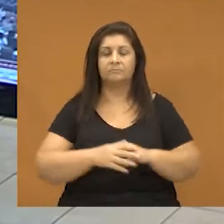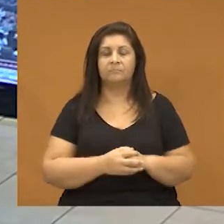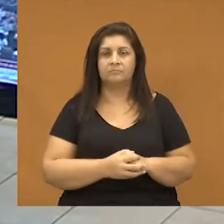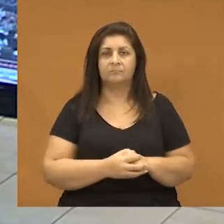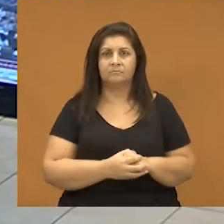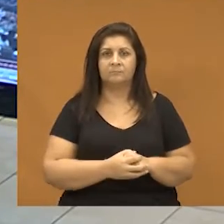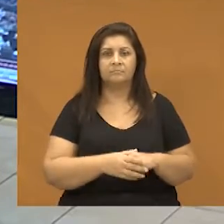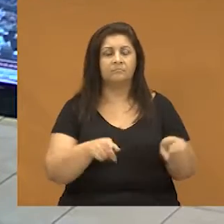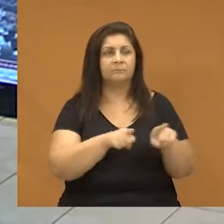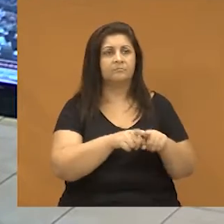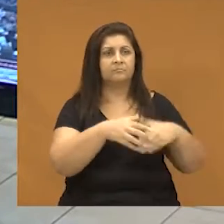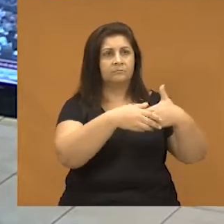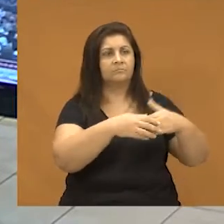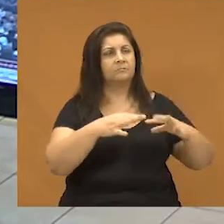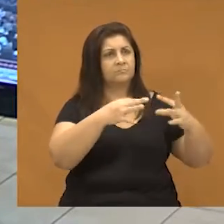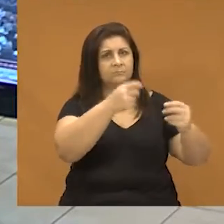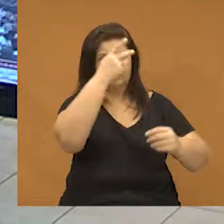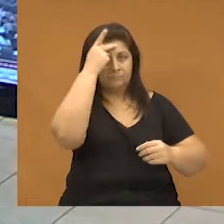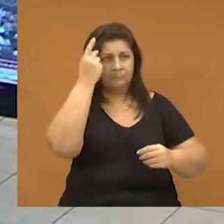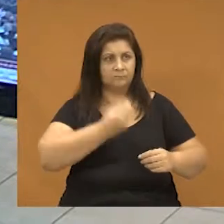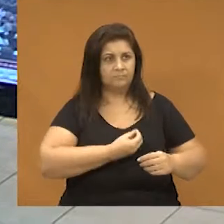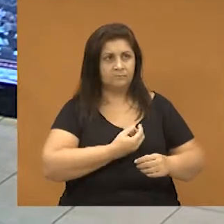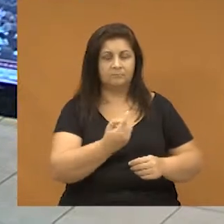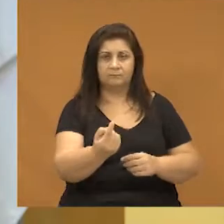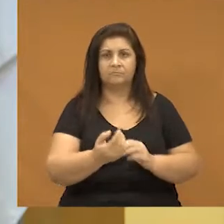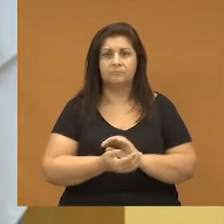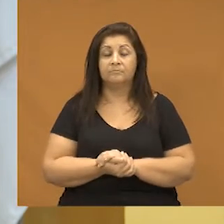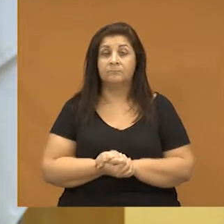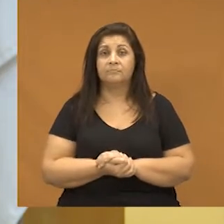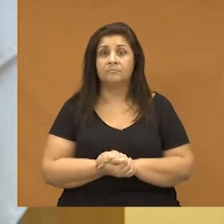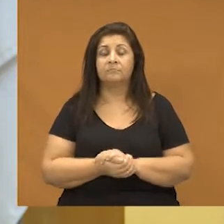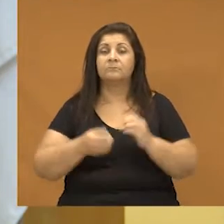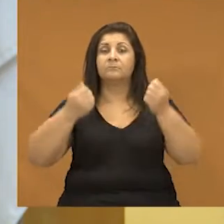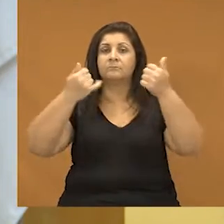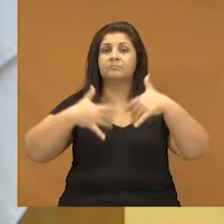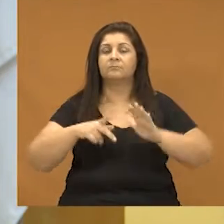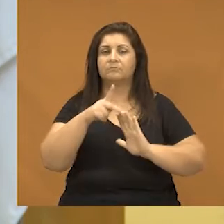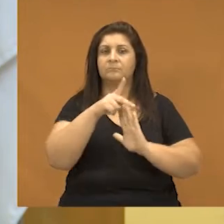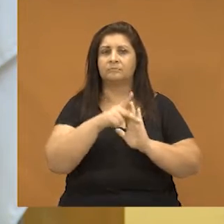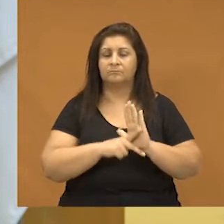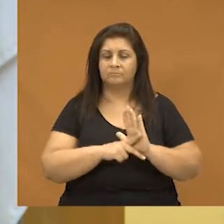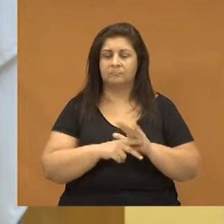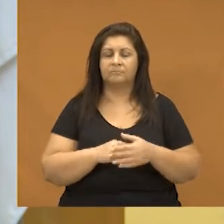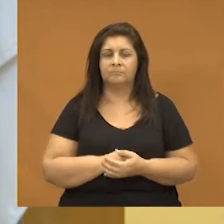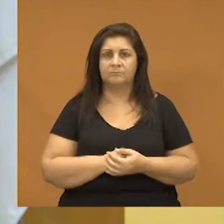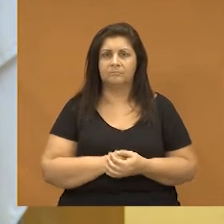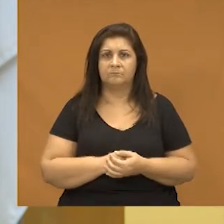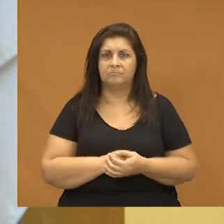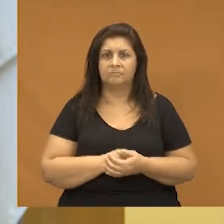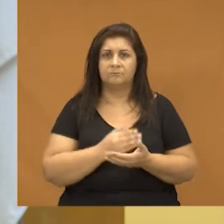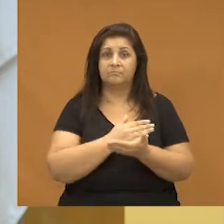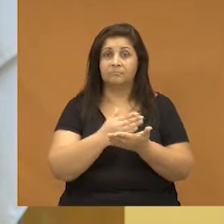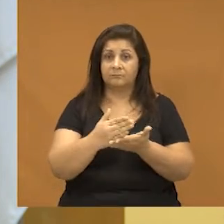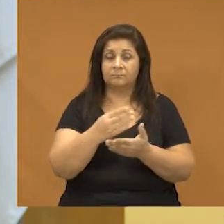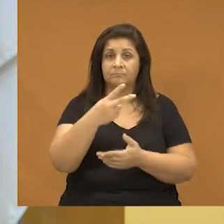quero cumprimentar todos os presentes e vamos falar desse projeto que desde